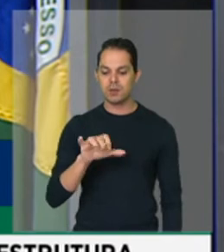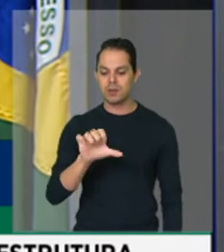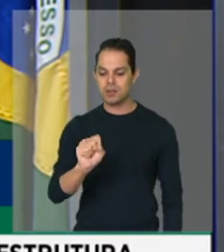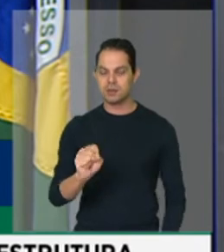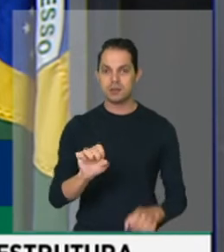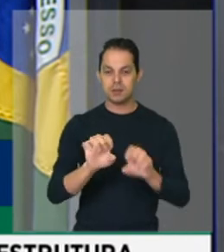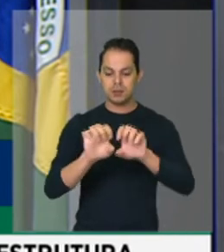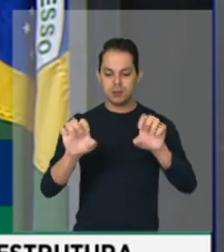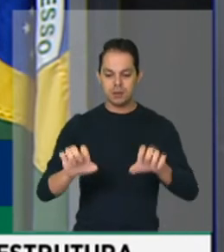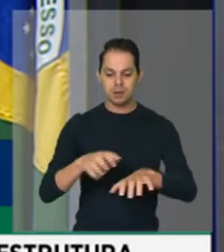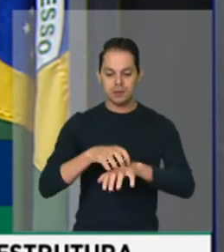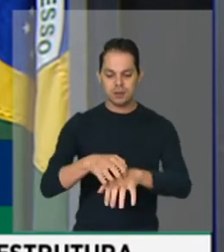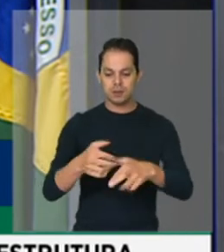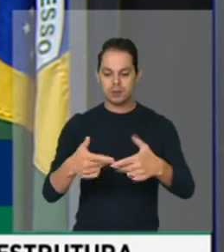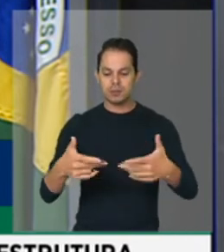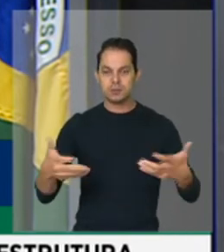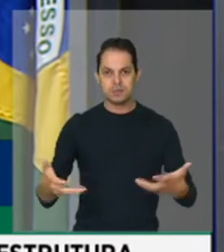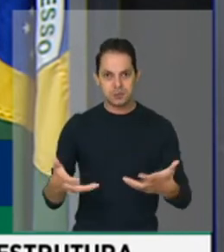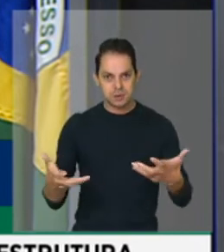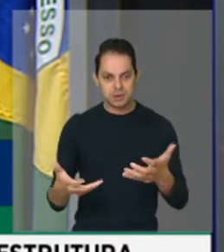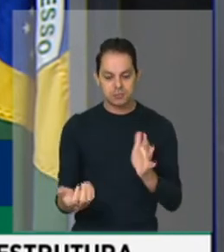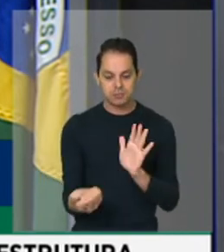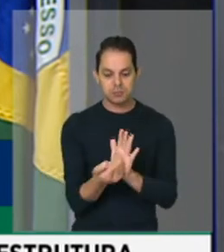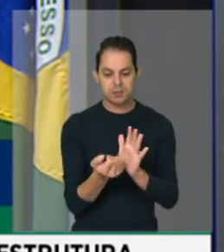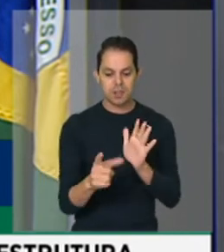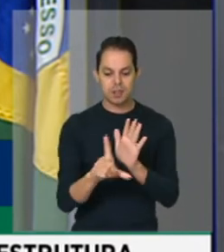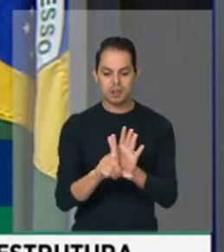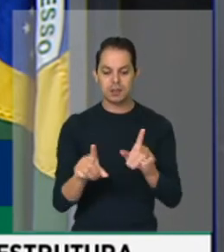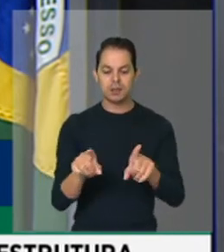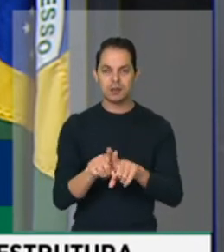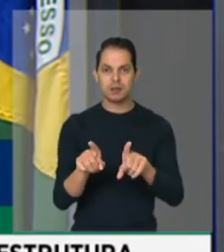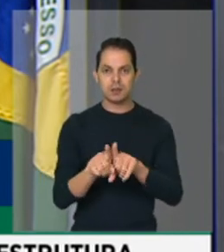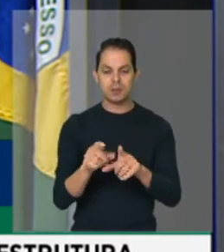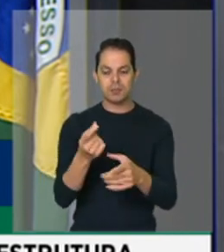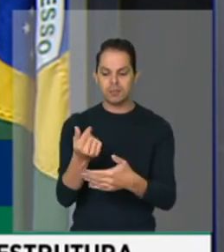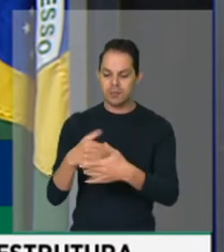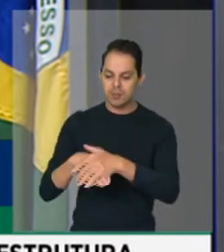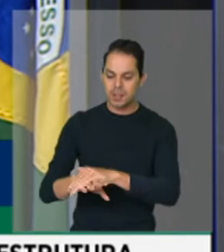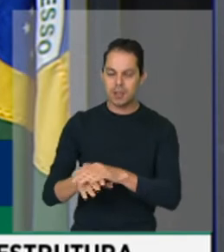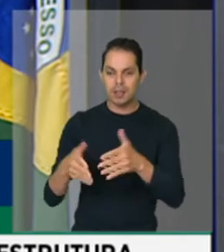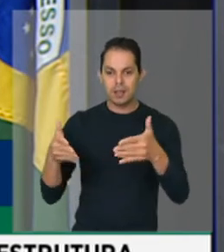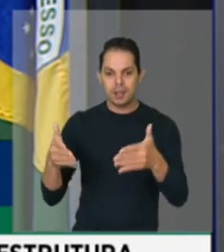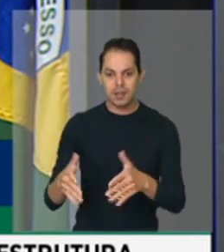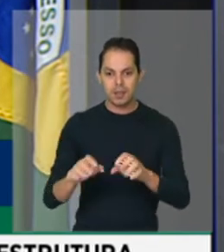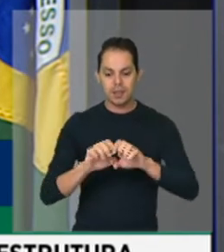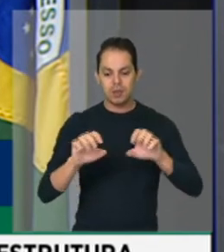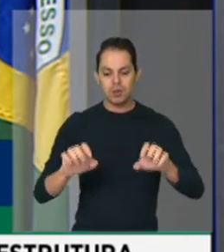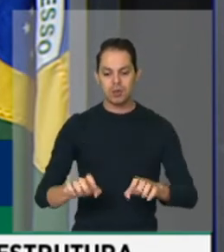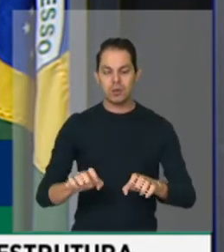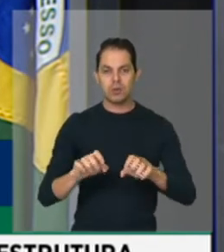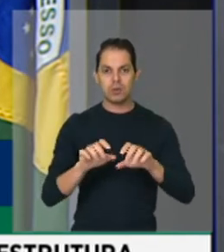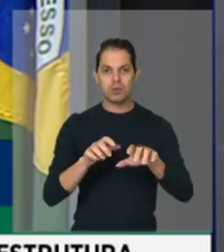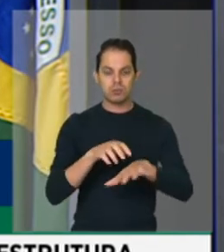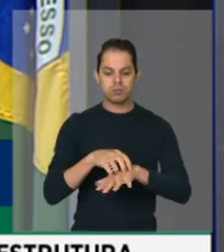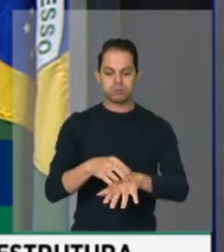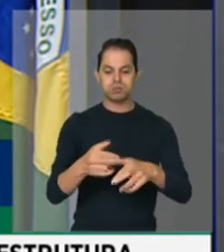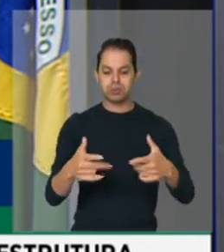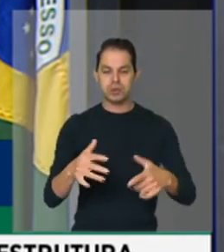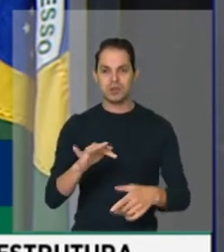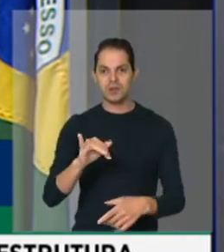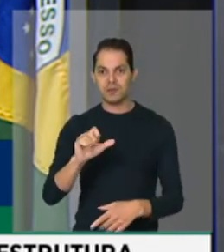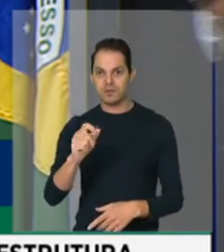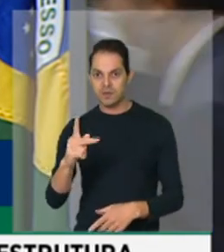das debêntures incentivadas e dos fundos de investimento em participações em infraestrutura, FIPs e IES, fundos